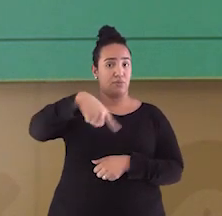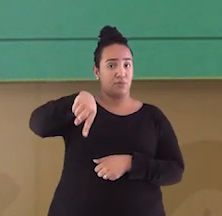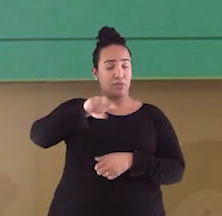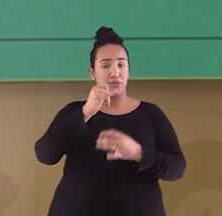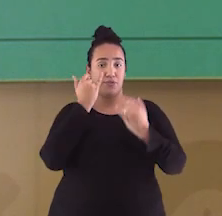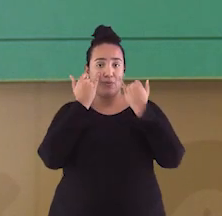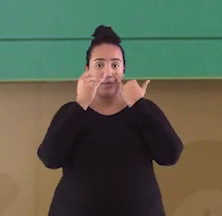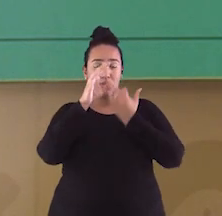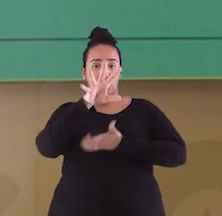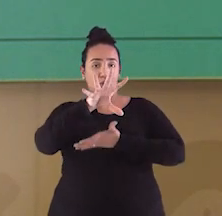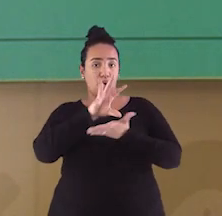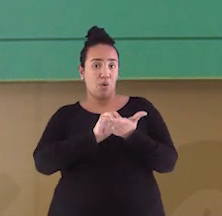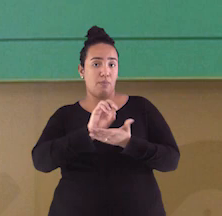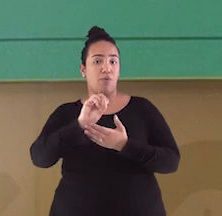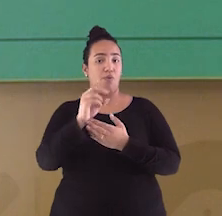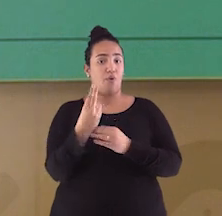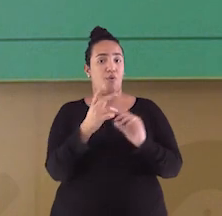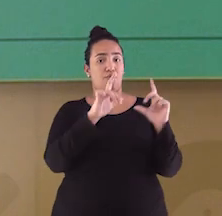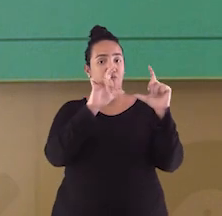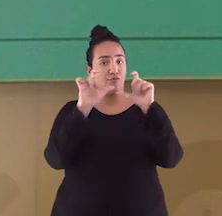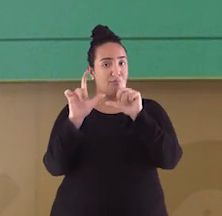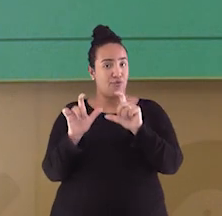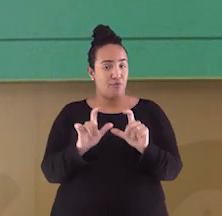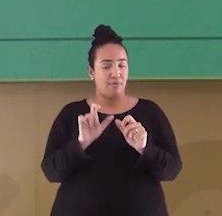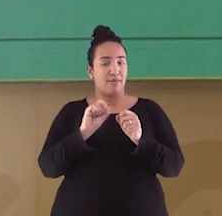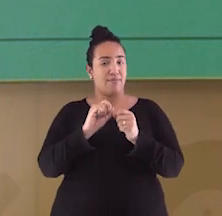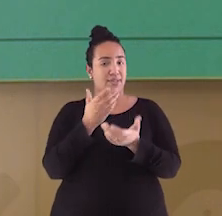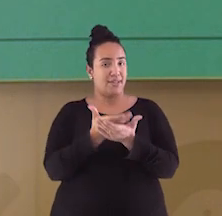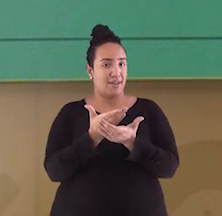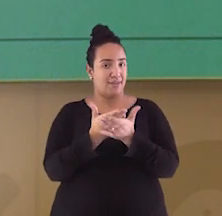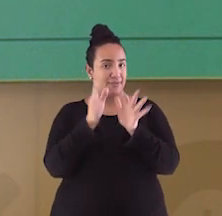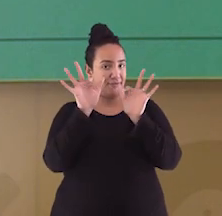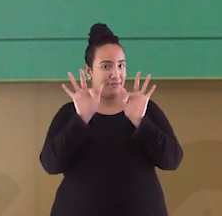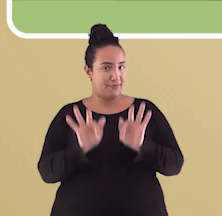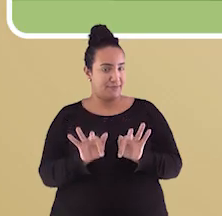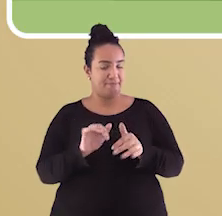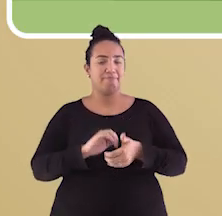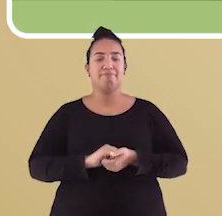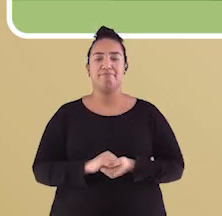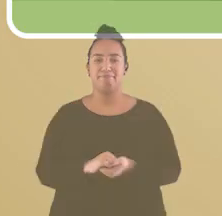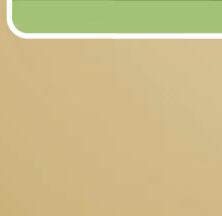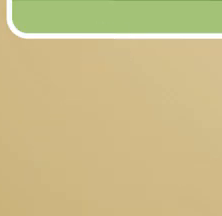ou fotografar as informações da atividade para fazer após a aula.